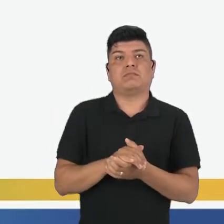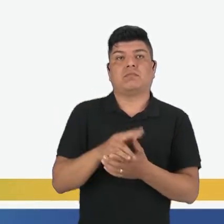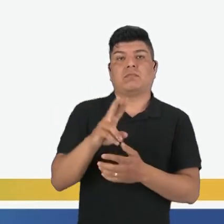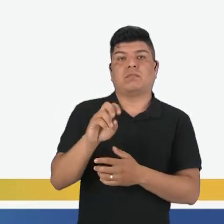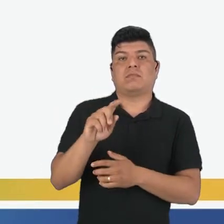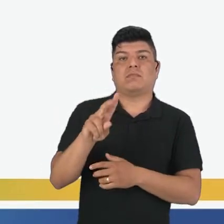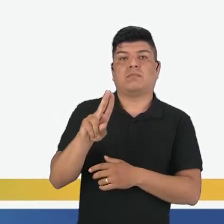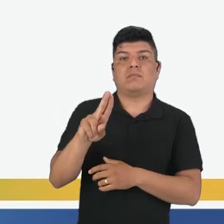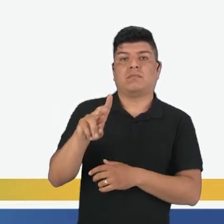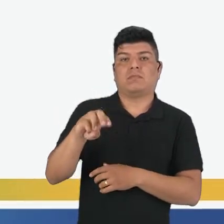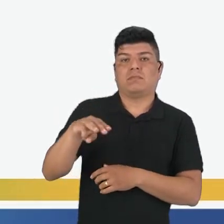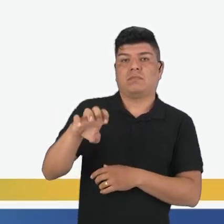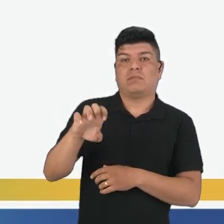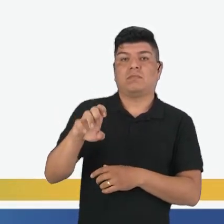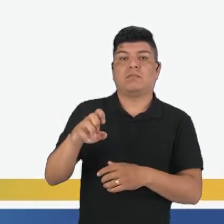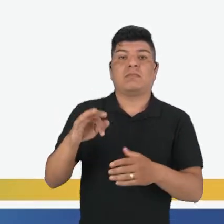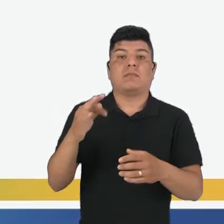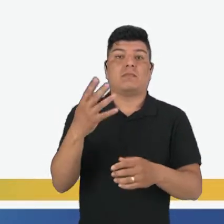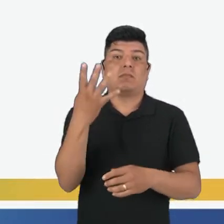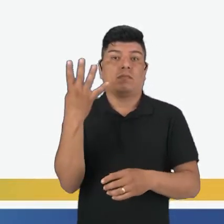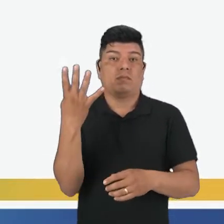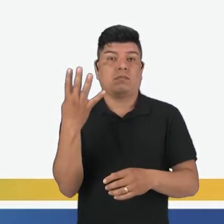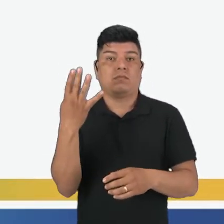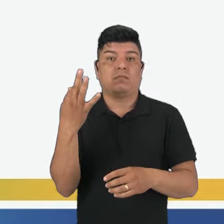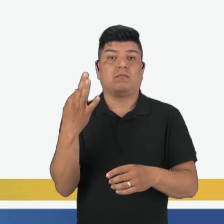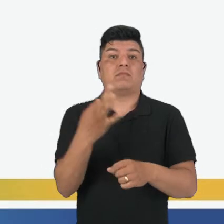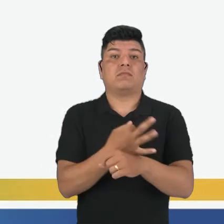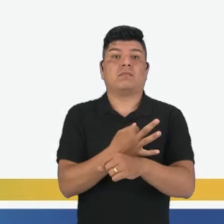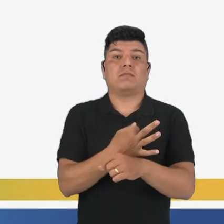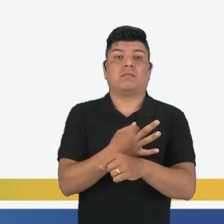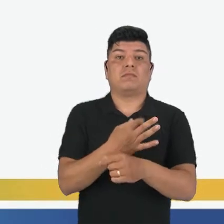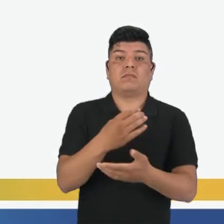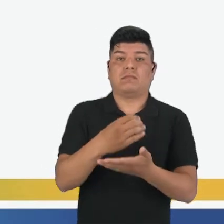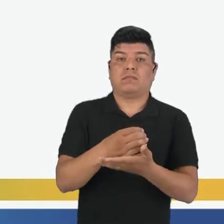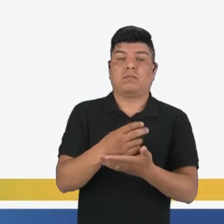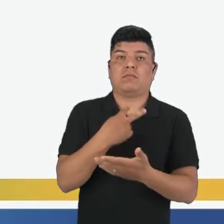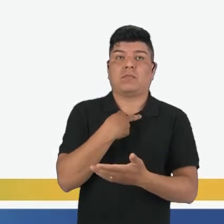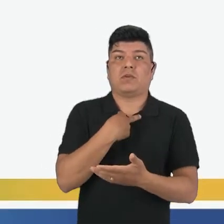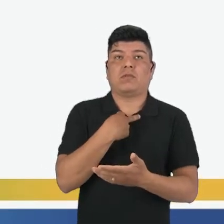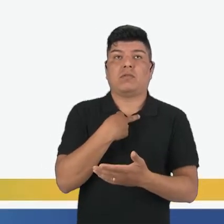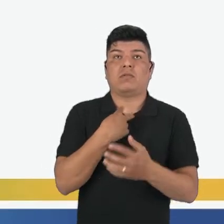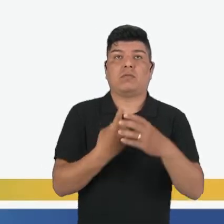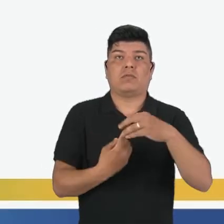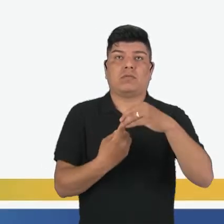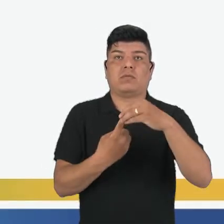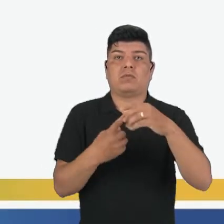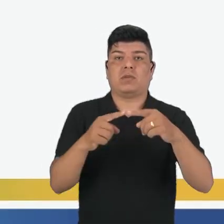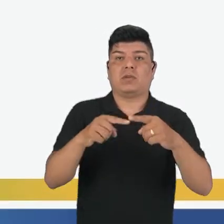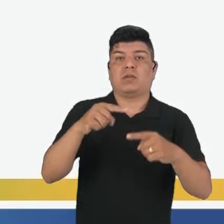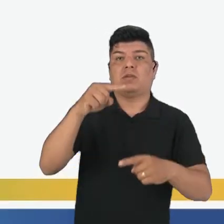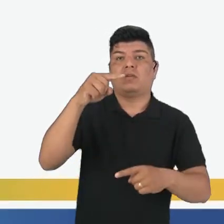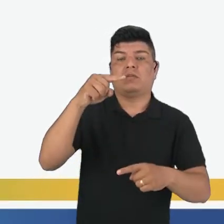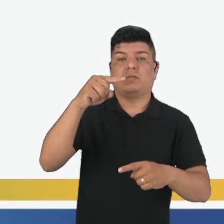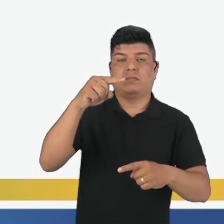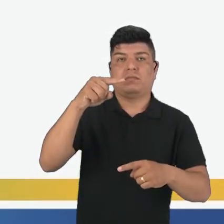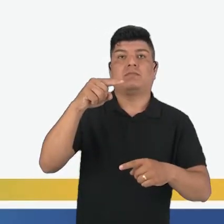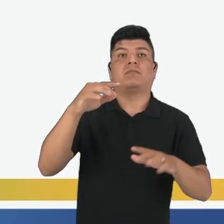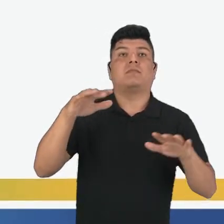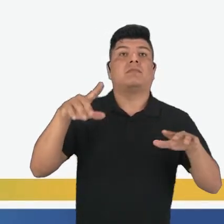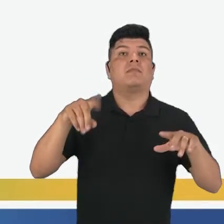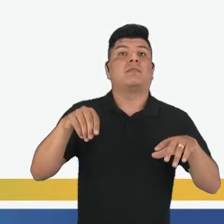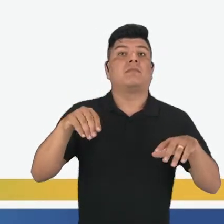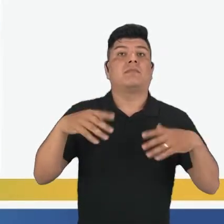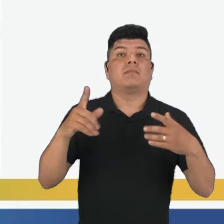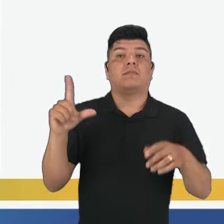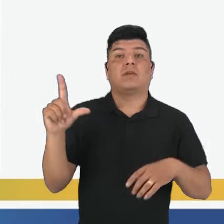Volume é a quantidade do espaço que o corpo ocupa. A principal unidade de medida de capacidade é